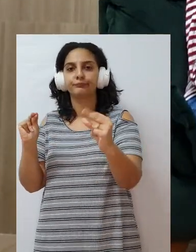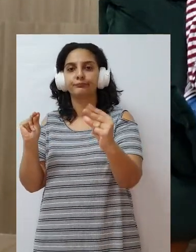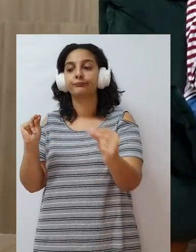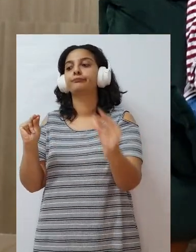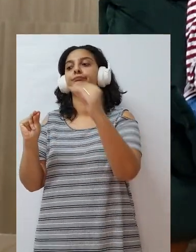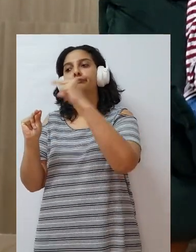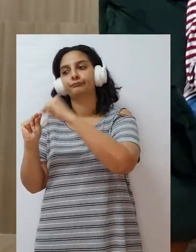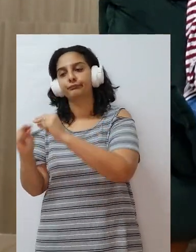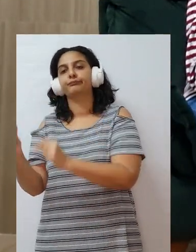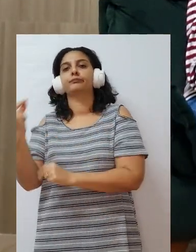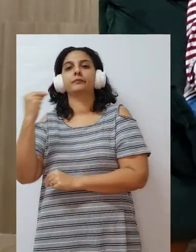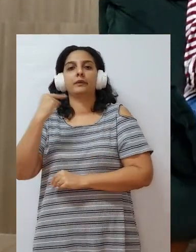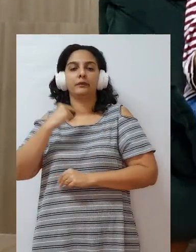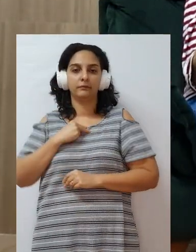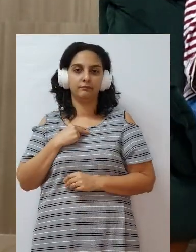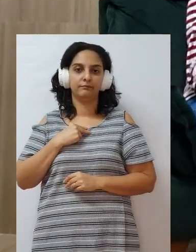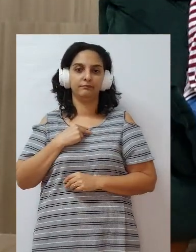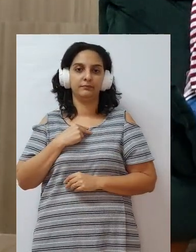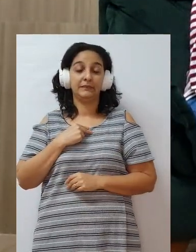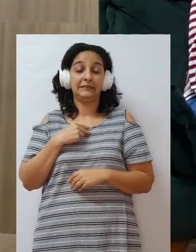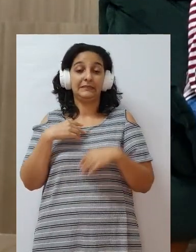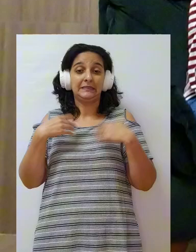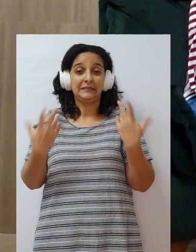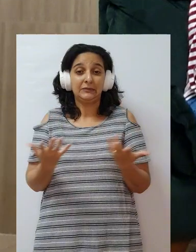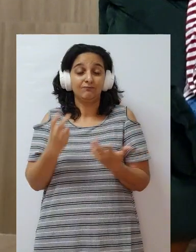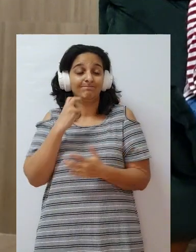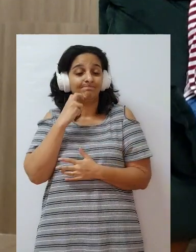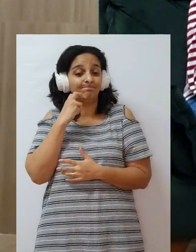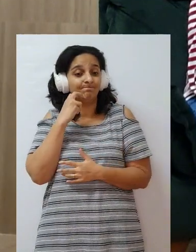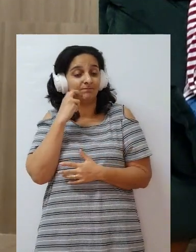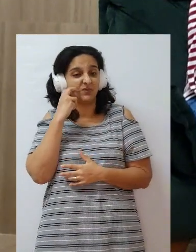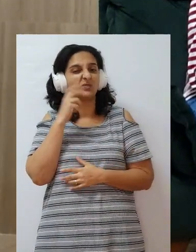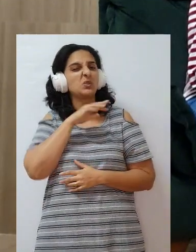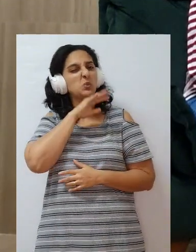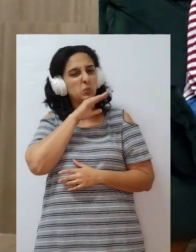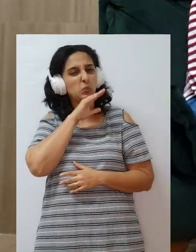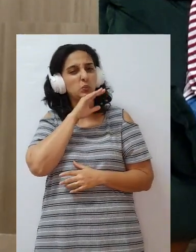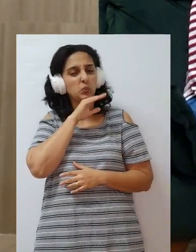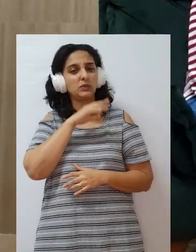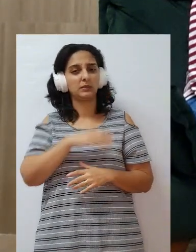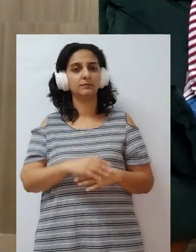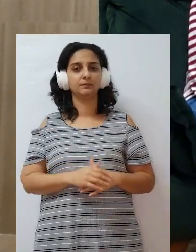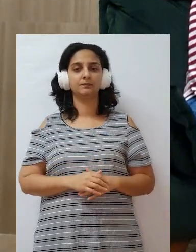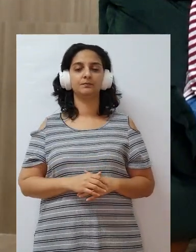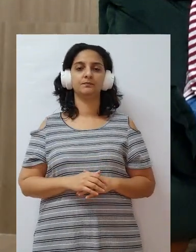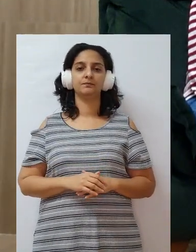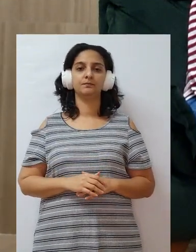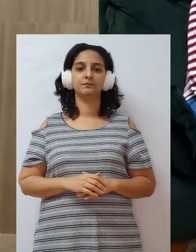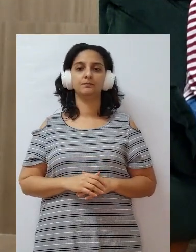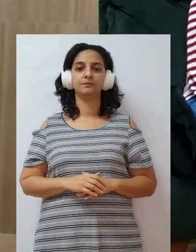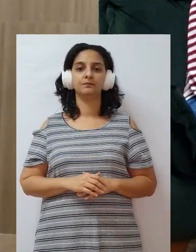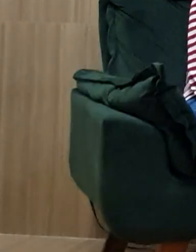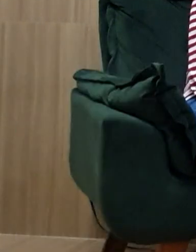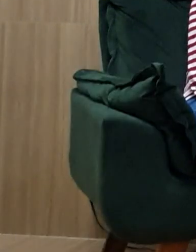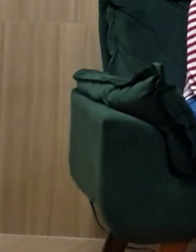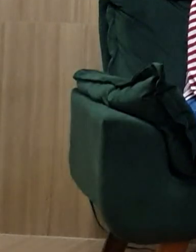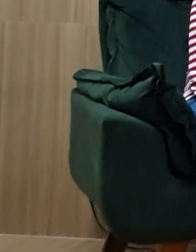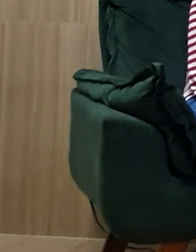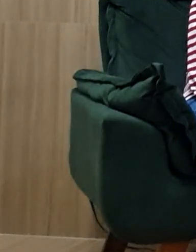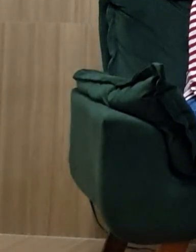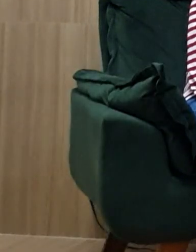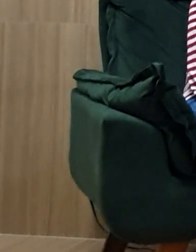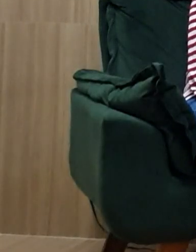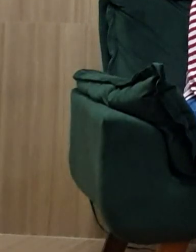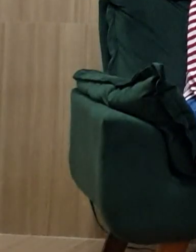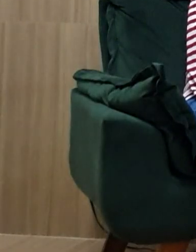Então, assim, às vezes o constrangimento é muito grande, né? O uso de uma terceira pessoa para poder falar com